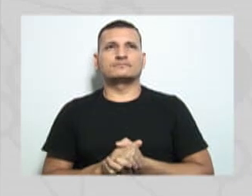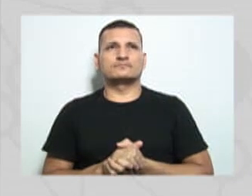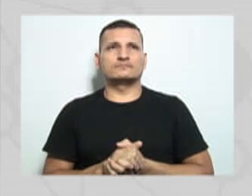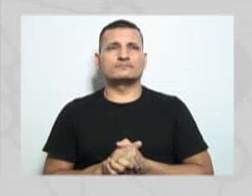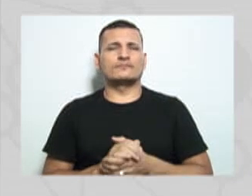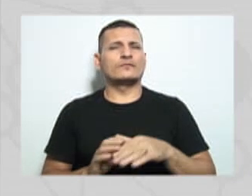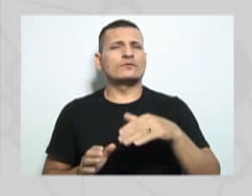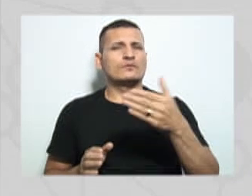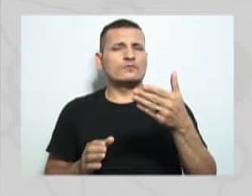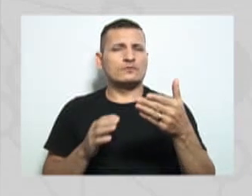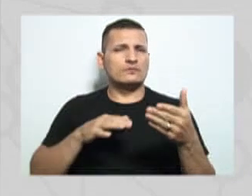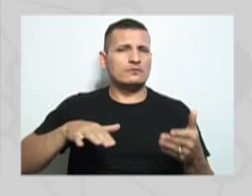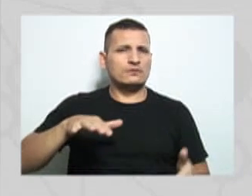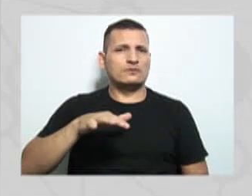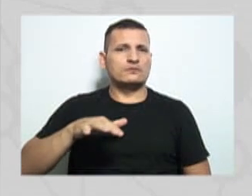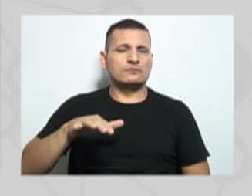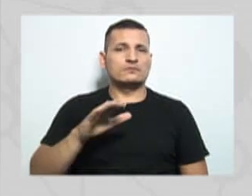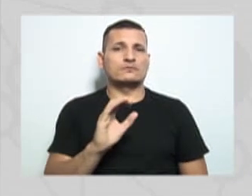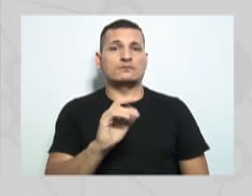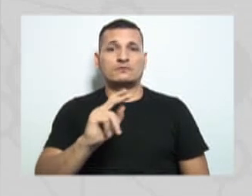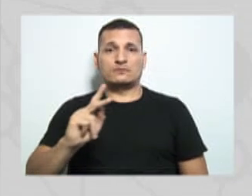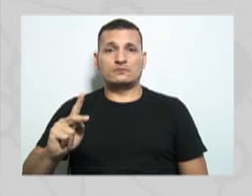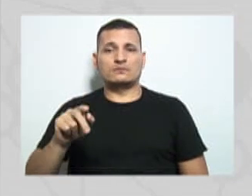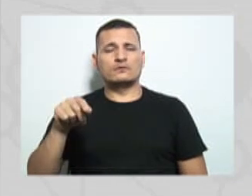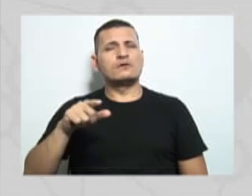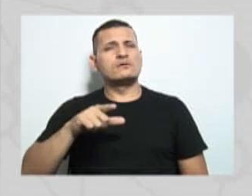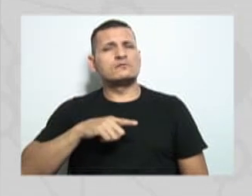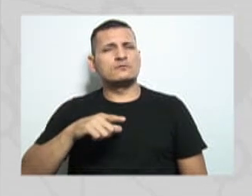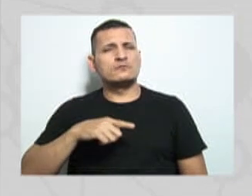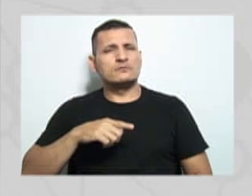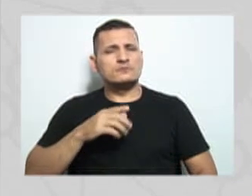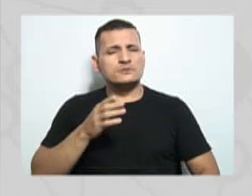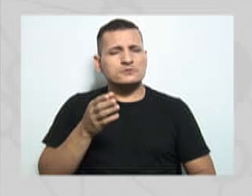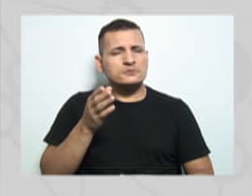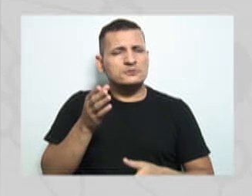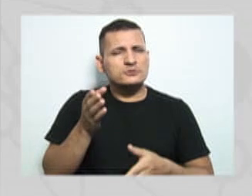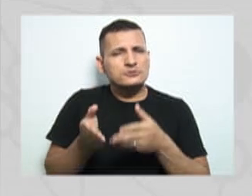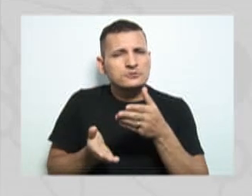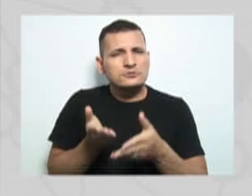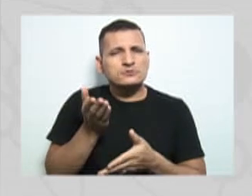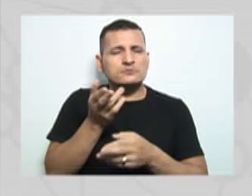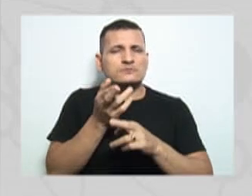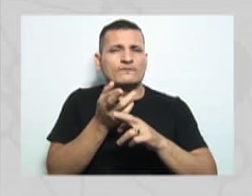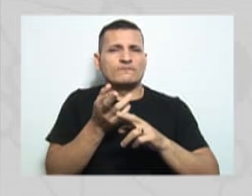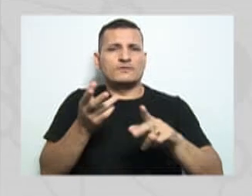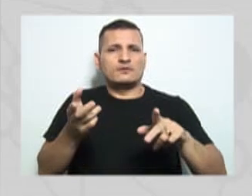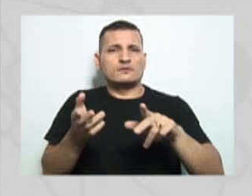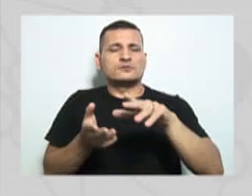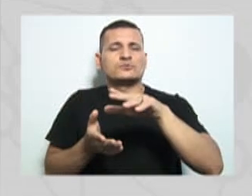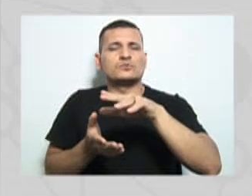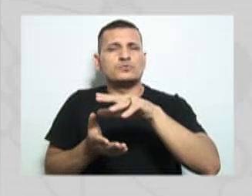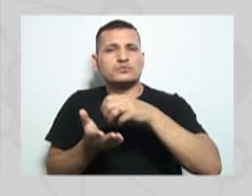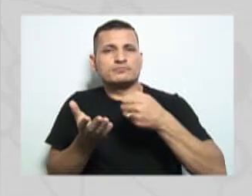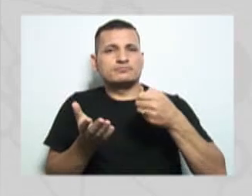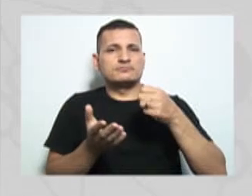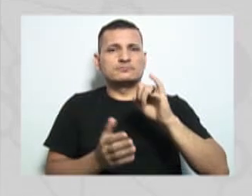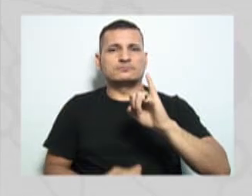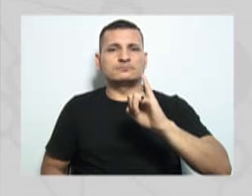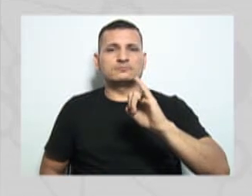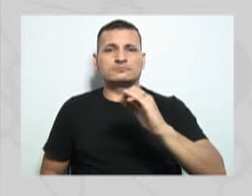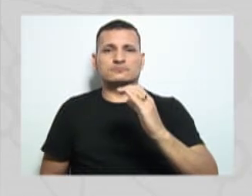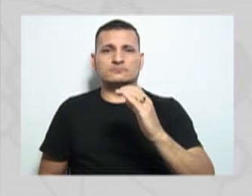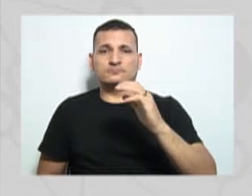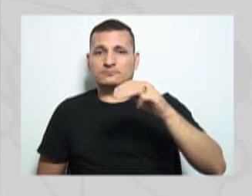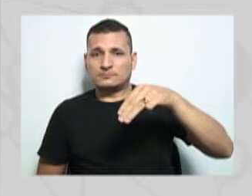Quais ramos de cooperativas têm tratamento diferenciado no estado de Rondônia no recolhimento do ICMS, que é o Imposto